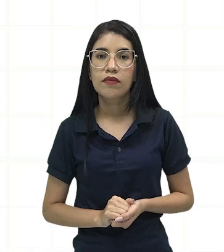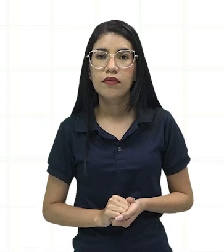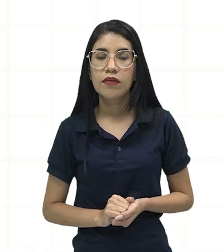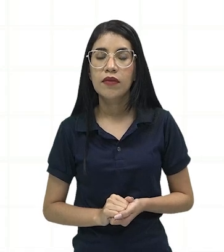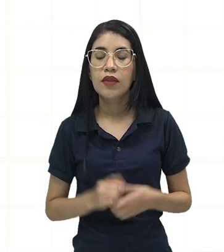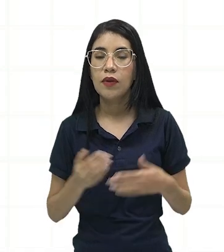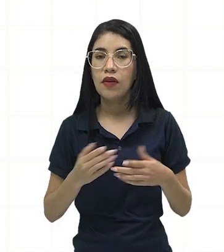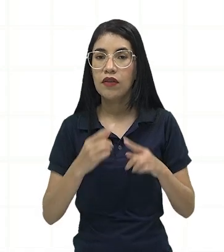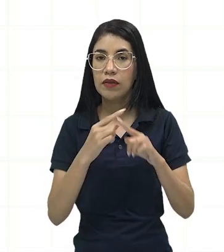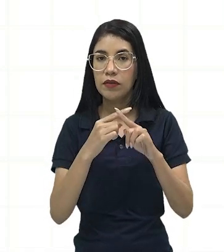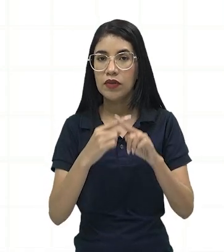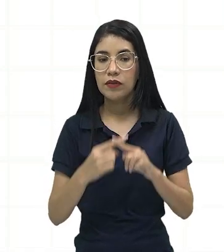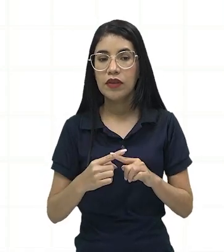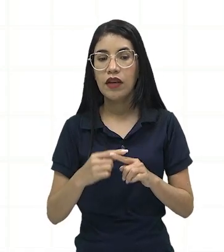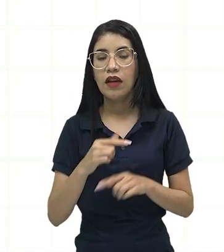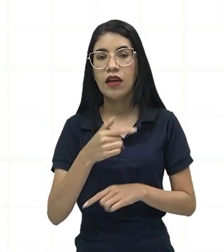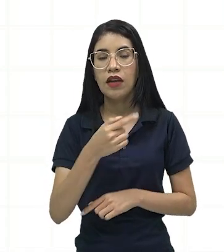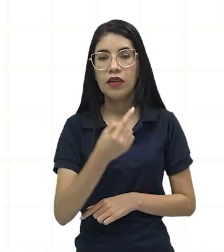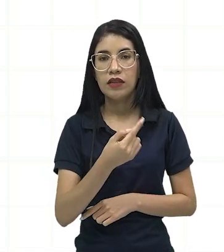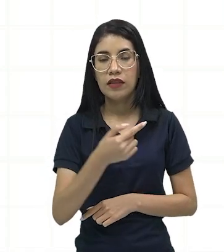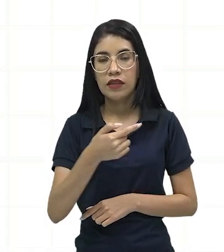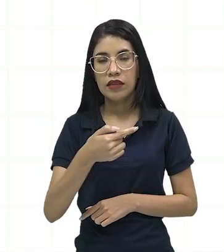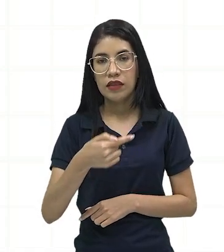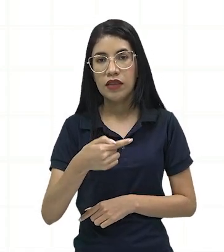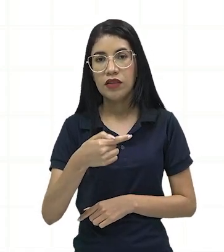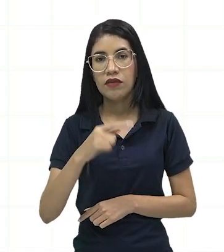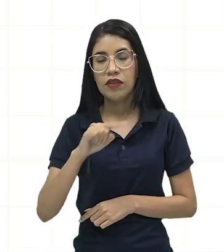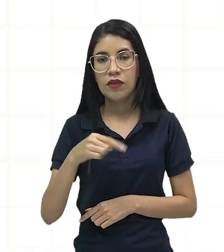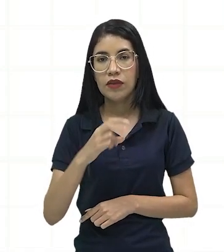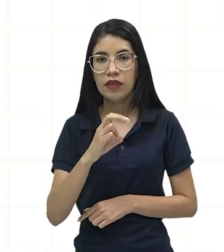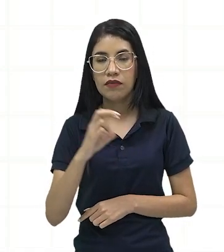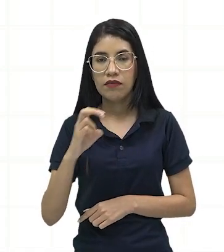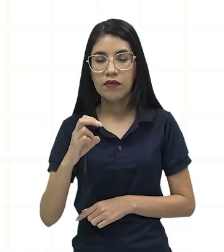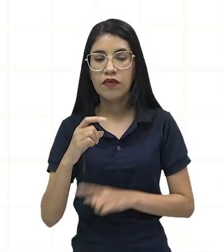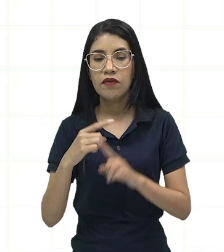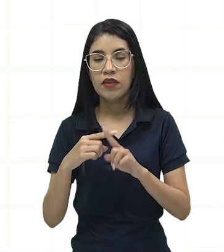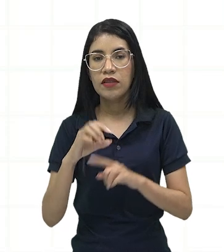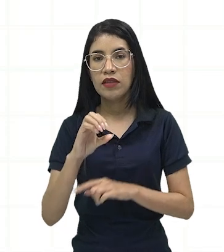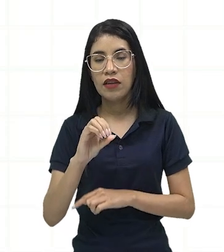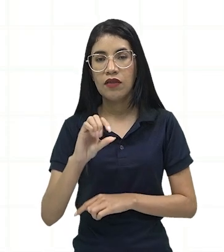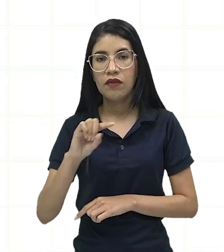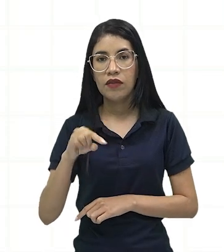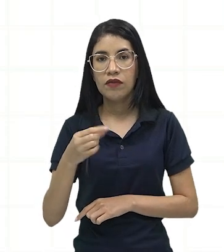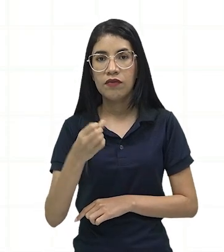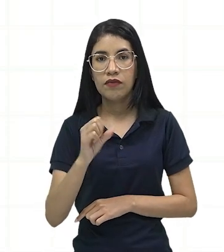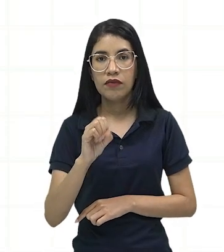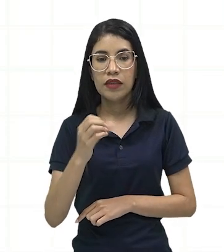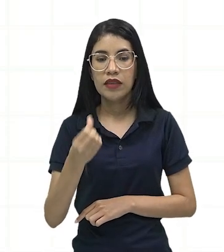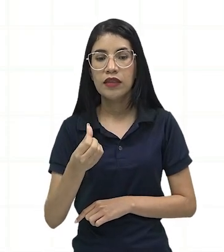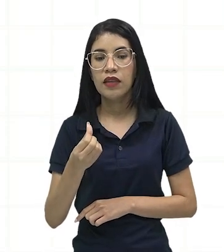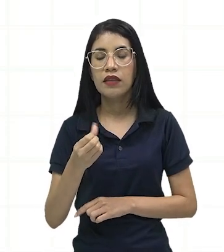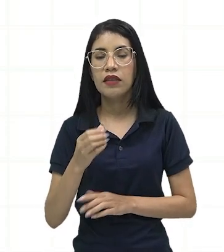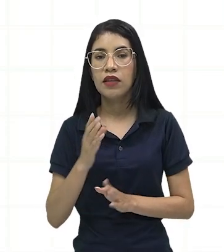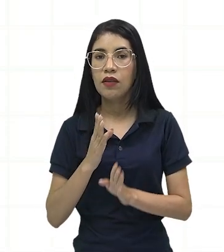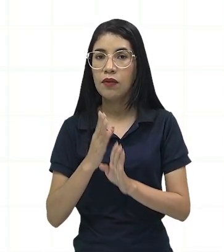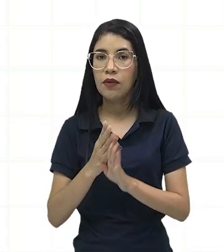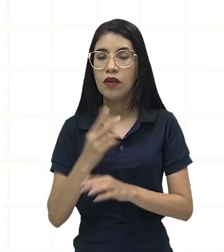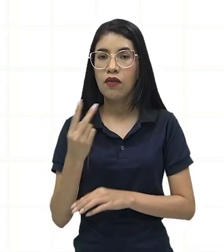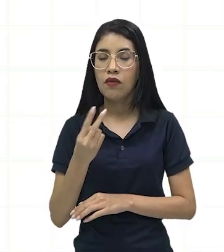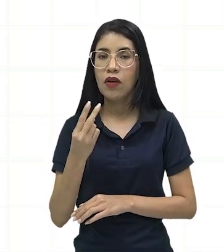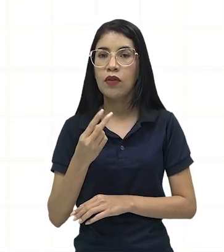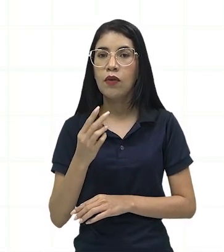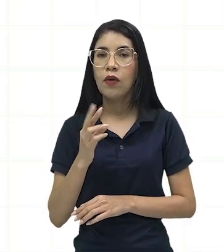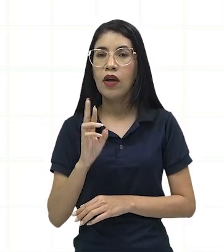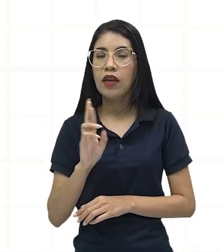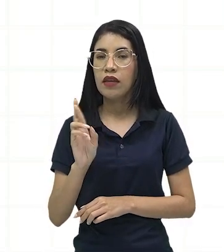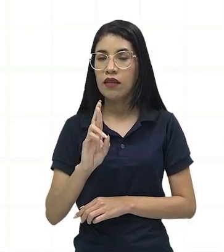vai multiplicar, né, esses valores e vai chegar no resultado em reais, ou seja, aquilo que você vai de